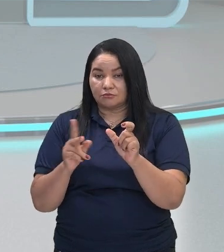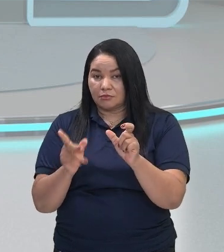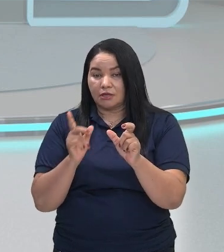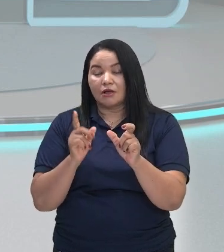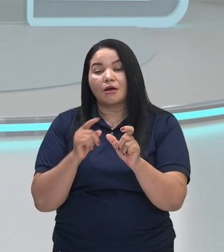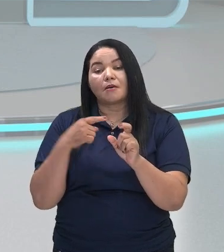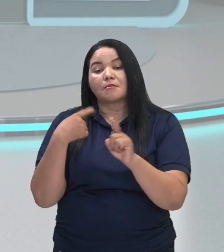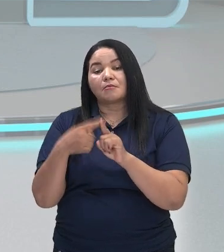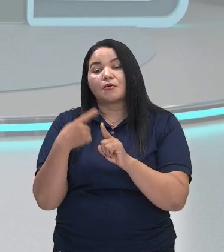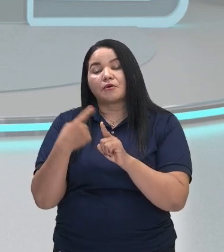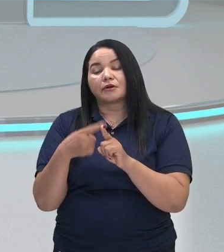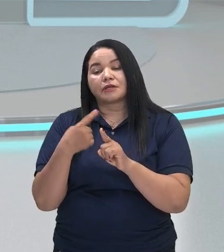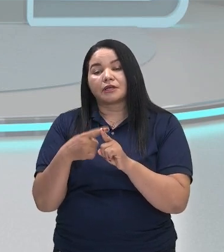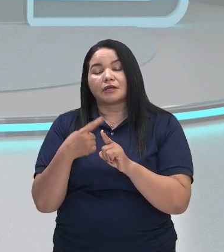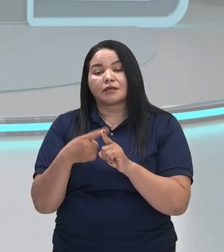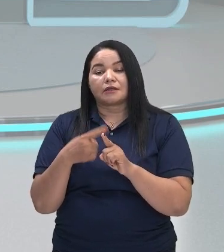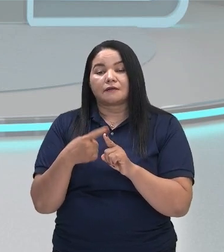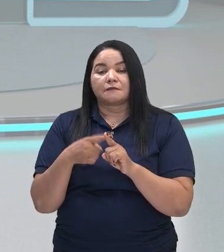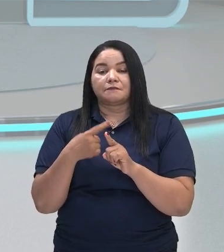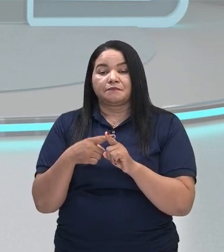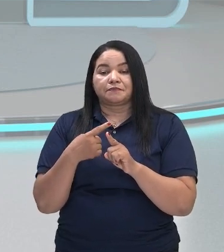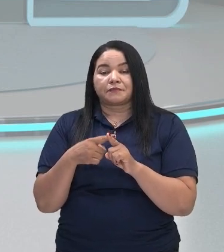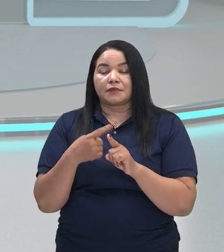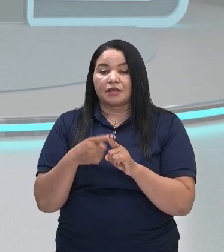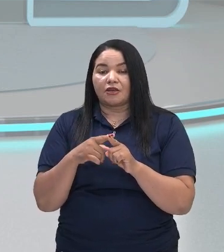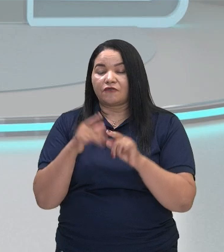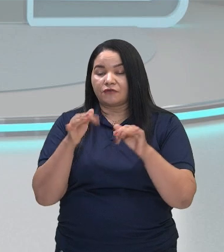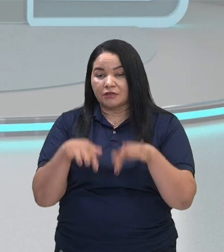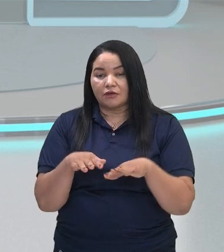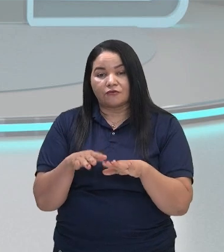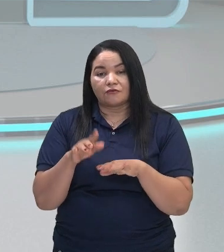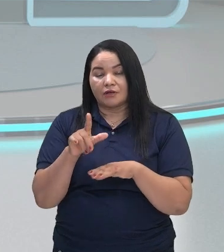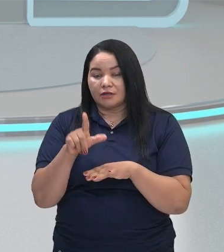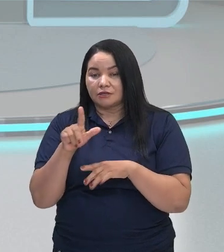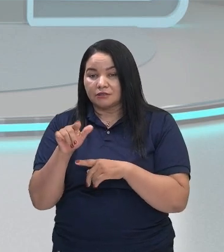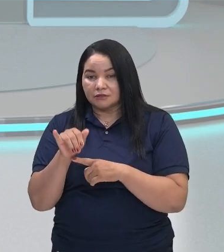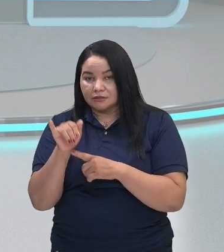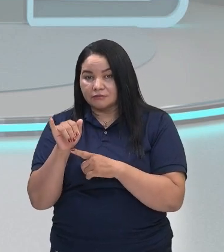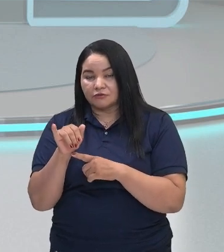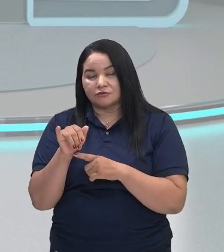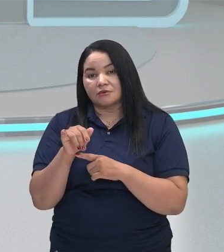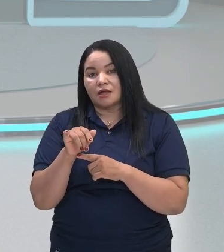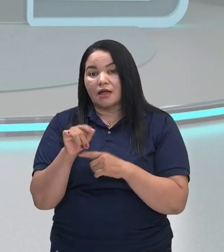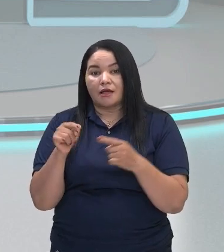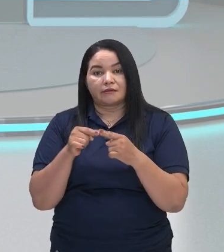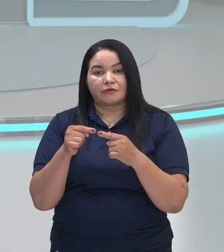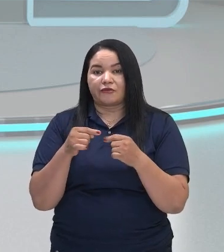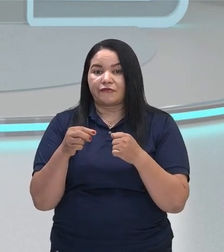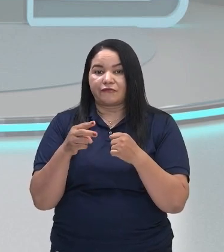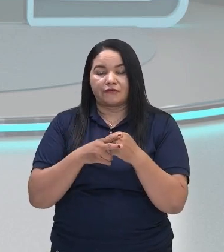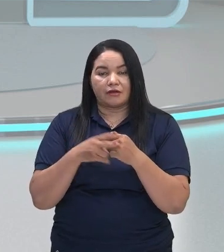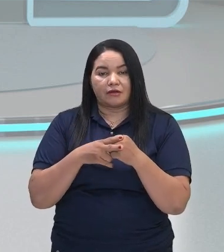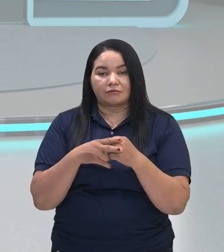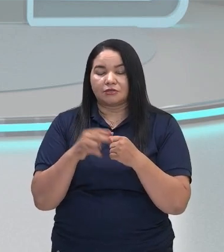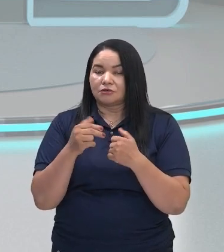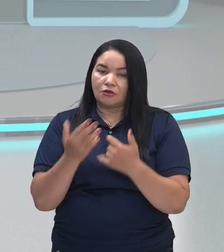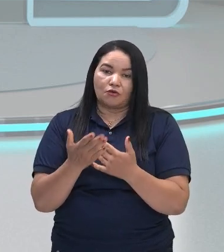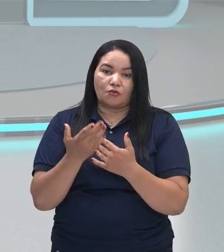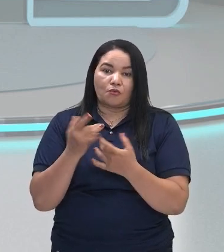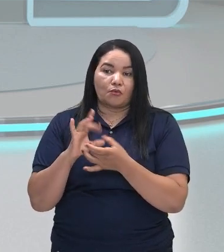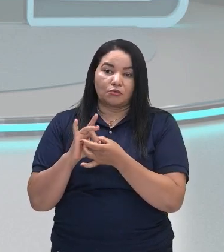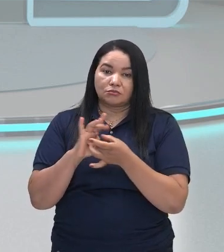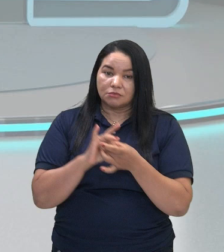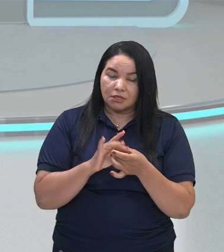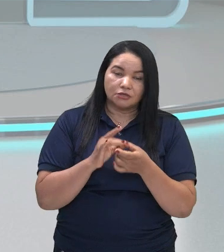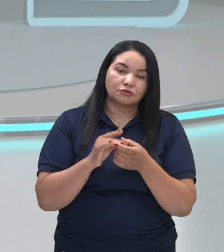tá? Mesmo que elas tivessem terminação em LY, elas seriam verbos. Então, a gente tem sempre que olhar o contexto onde essas palavras estão